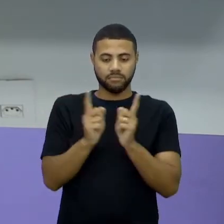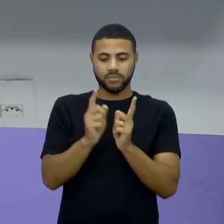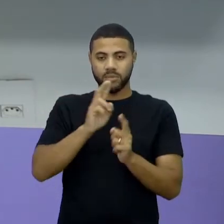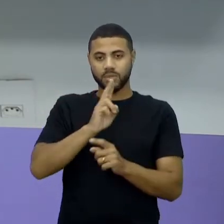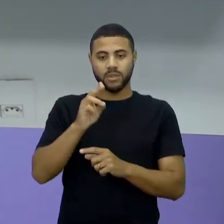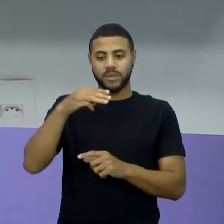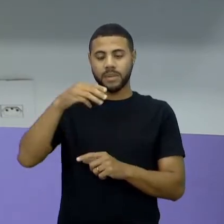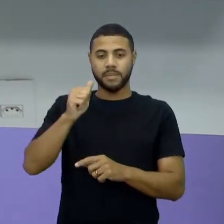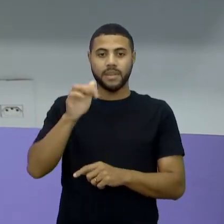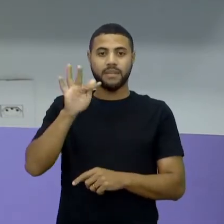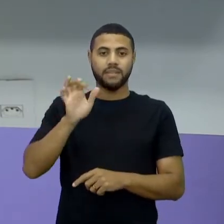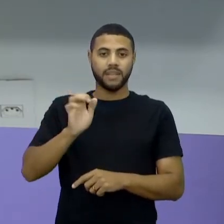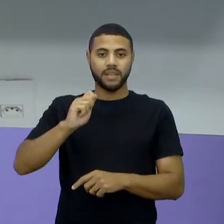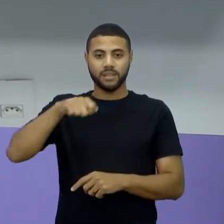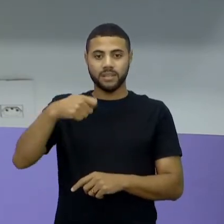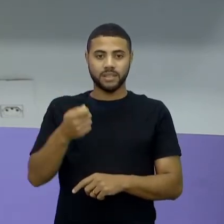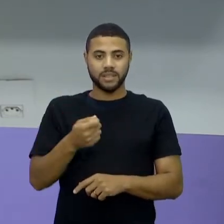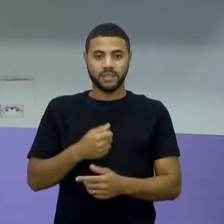Este é o meu sinal.